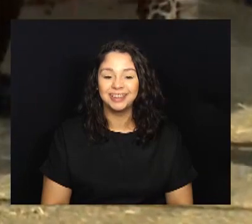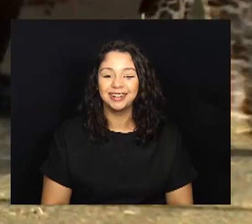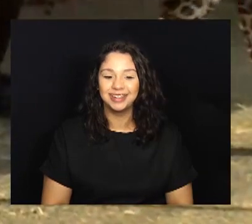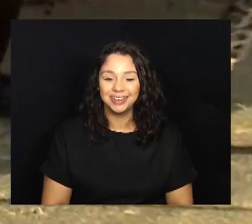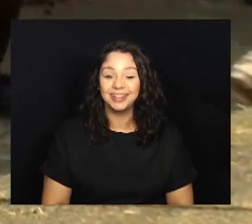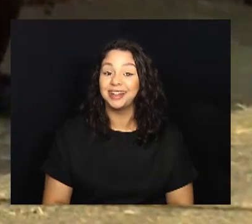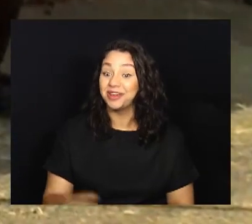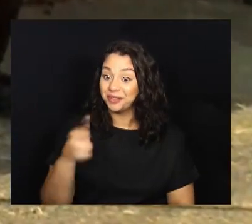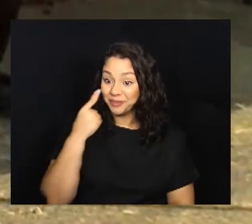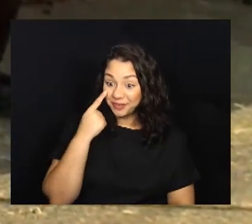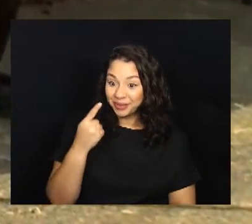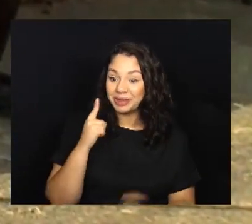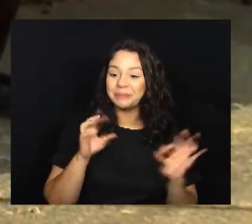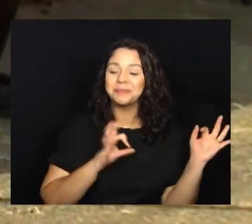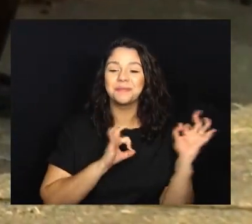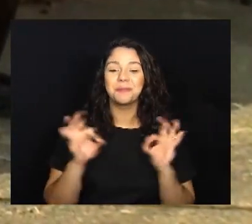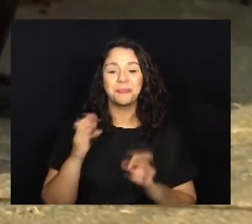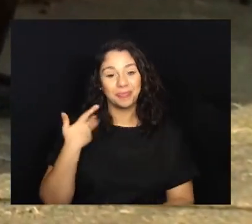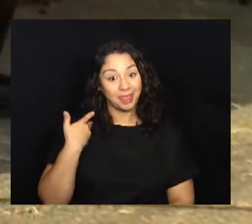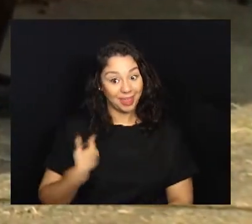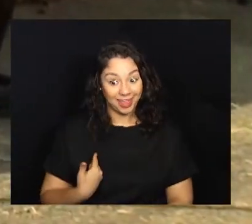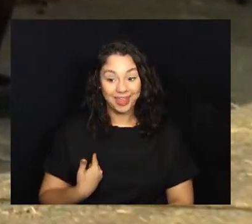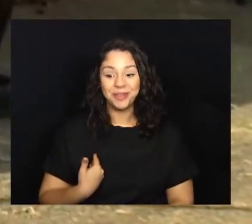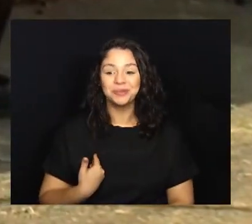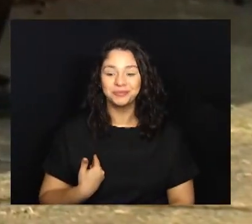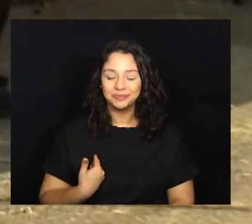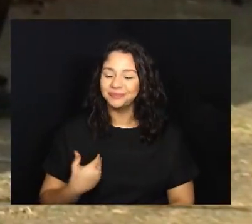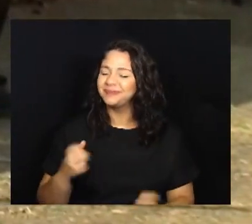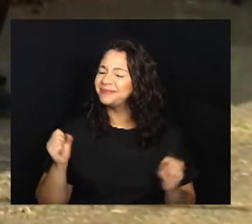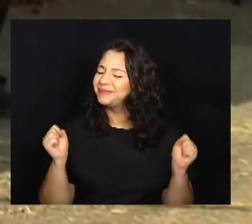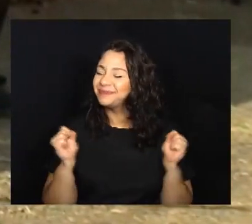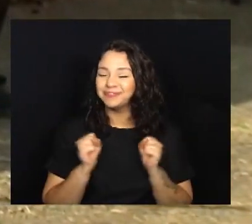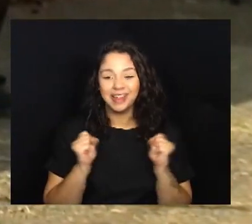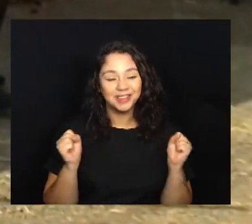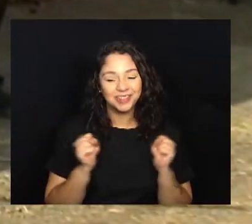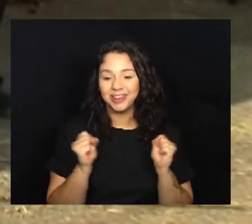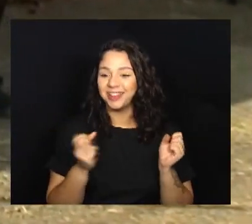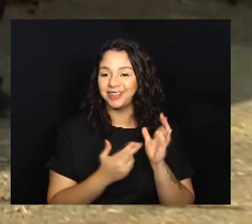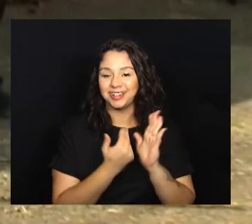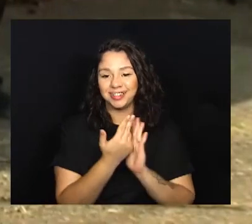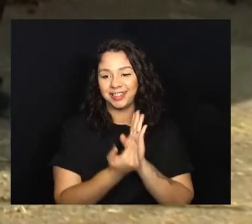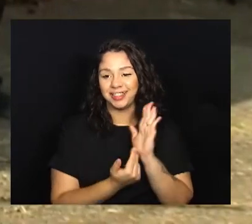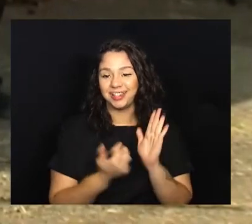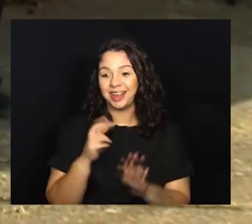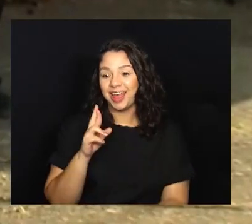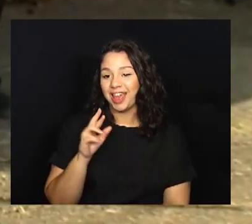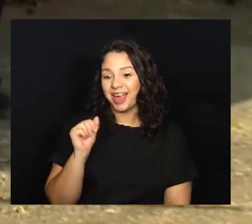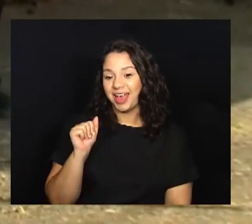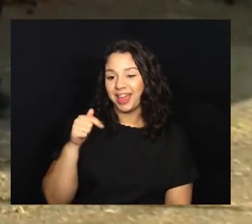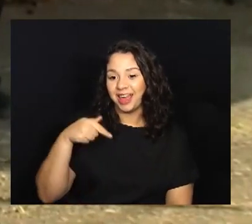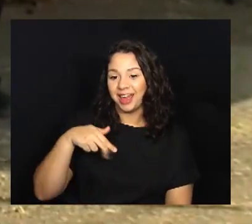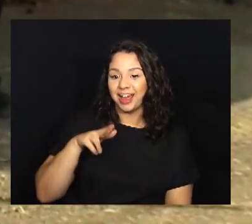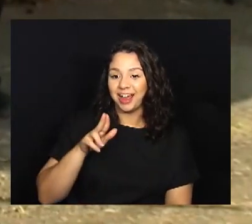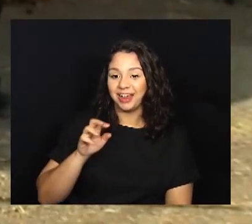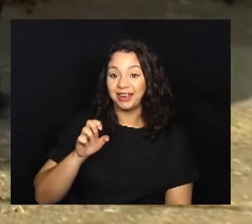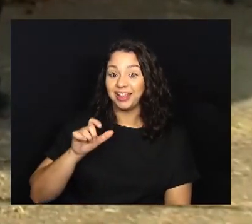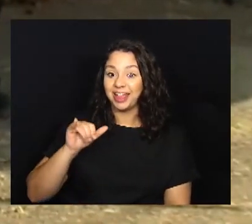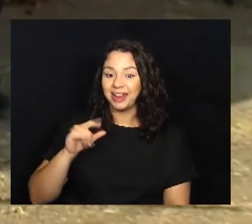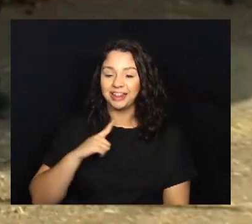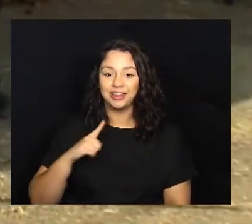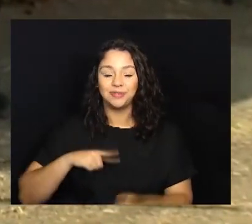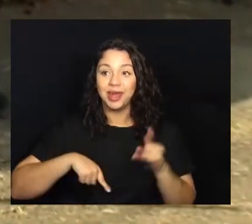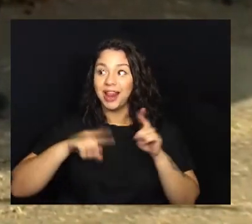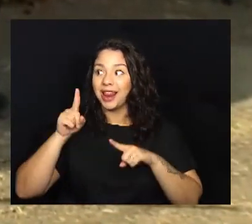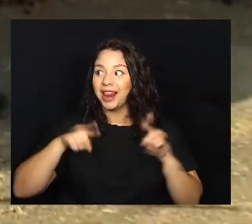Vocês viram aí, eu particularmente adorei o desenho da Raquel. Eu acho que ela trouxe a universalidade para uma